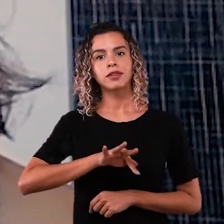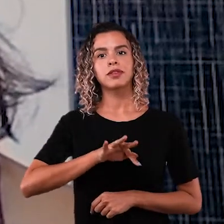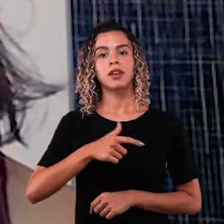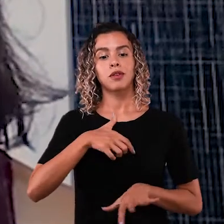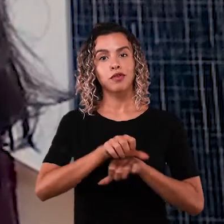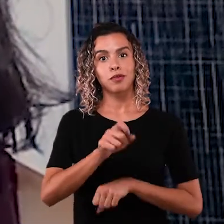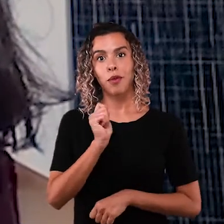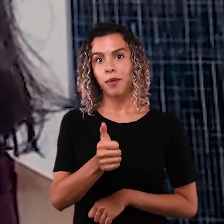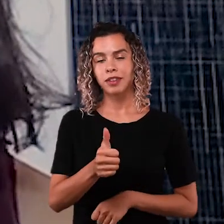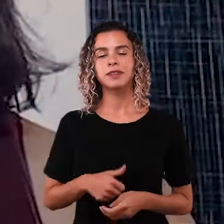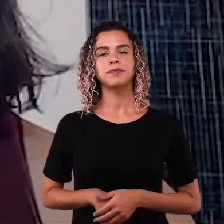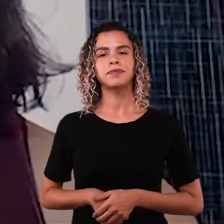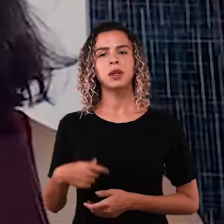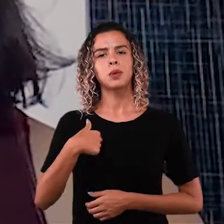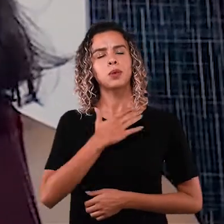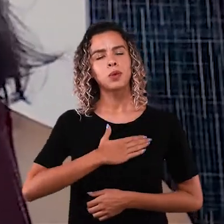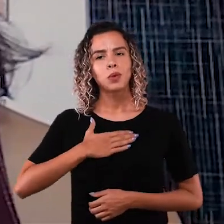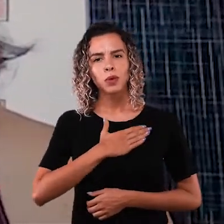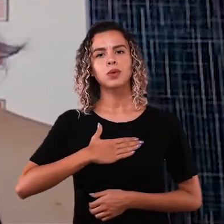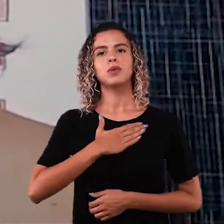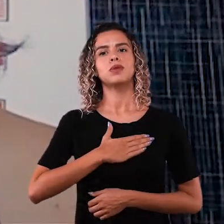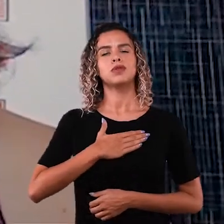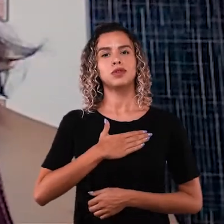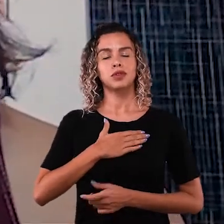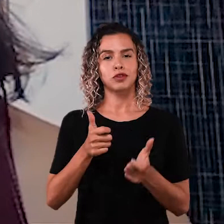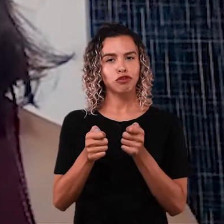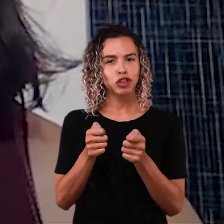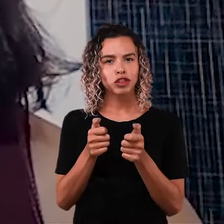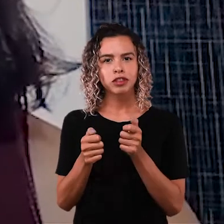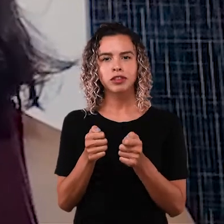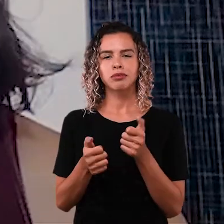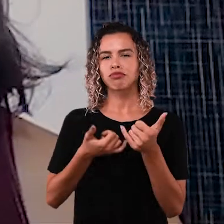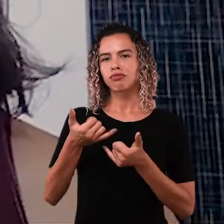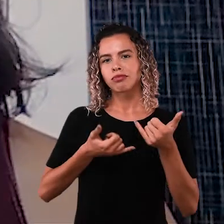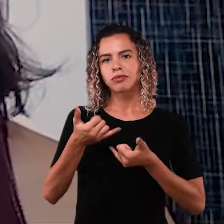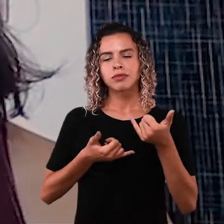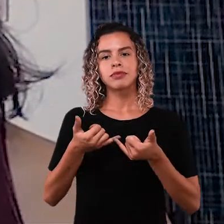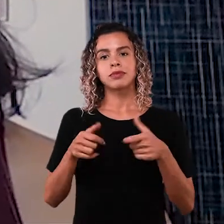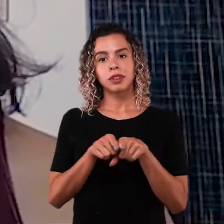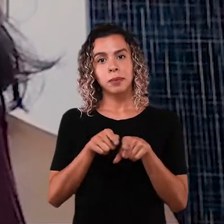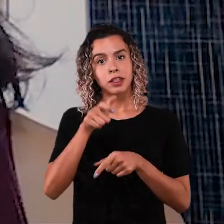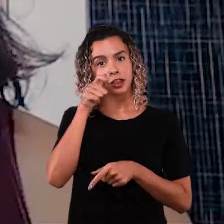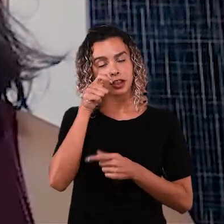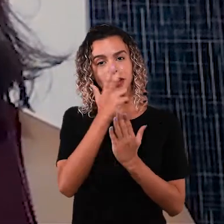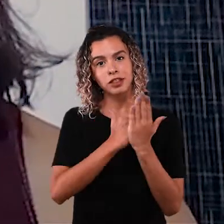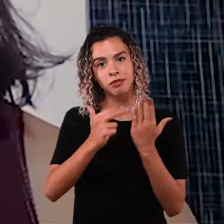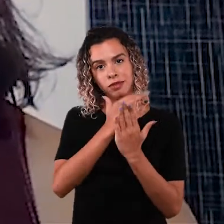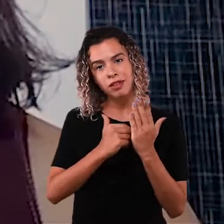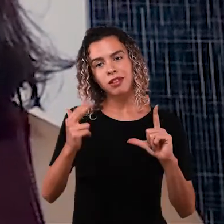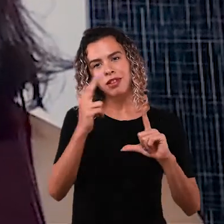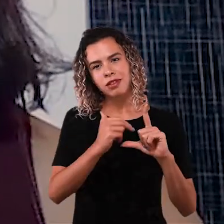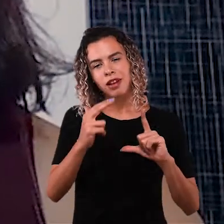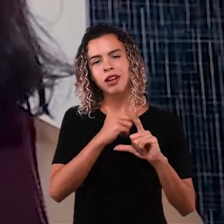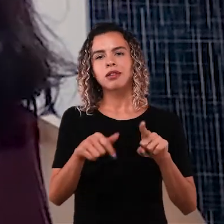estou quase me formando. Eu gosto muito de jogar videogame e ver desenhos